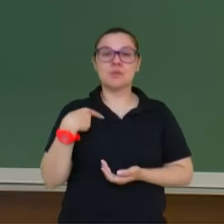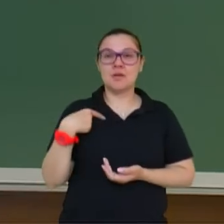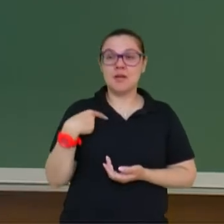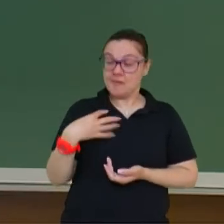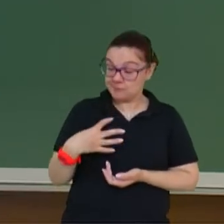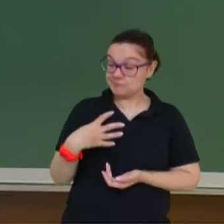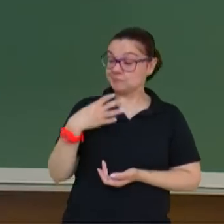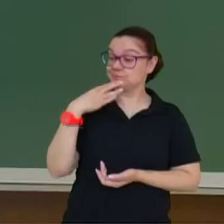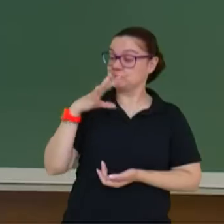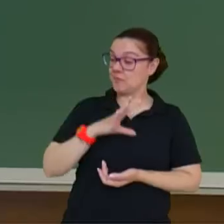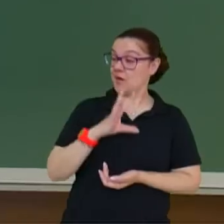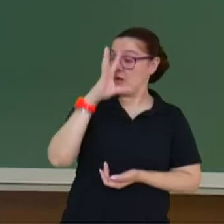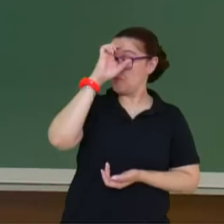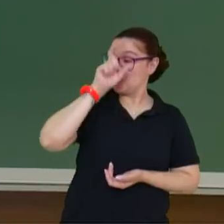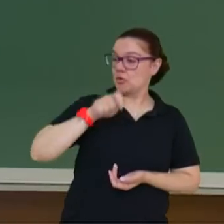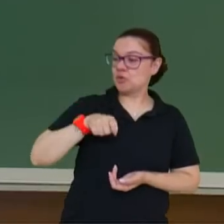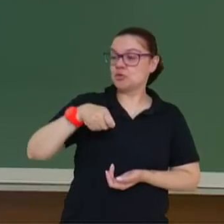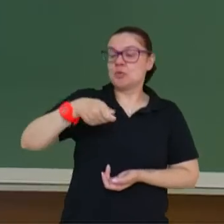tivéssemos conhecimentos